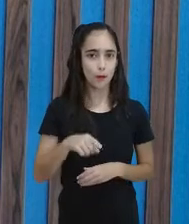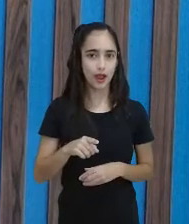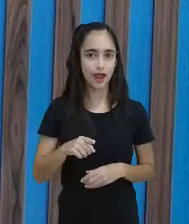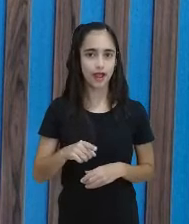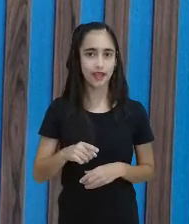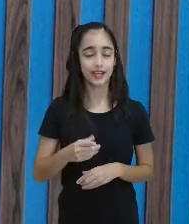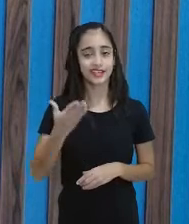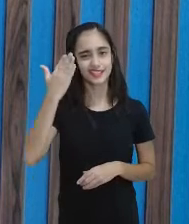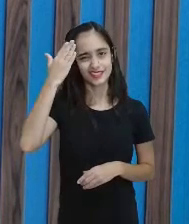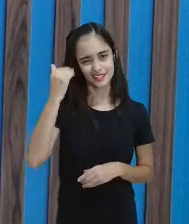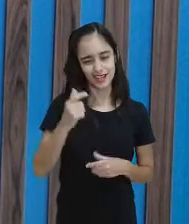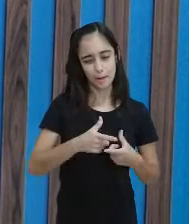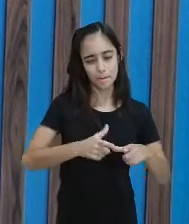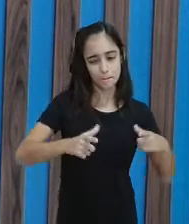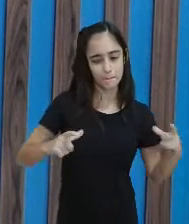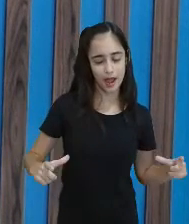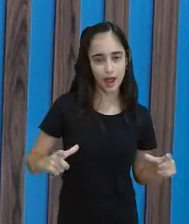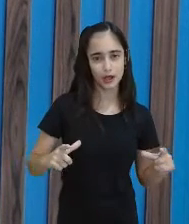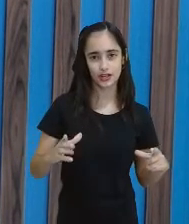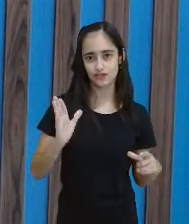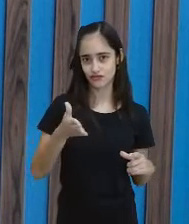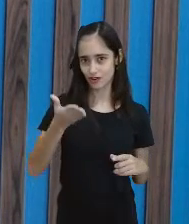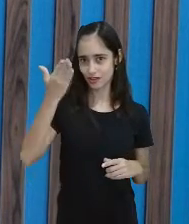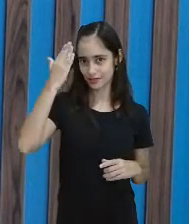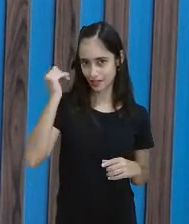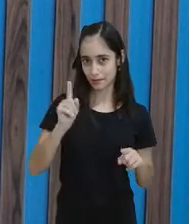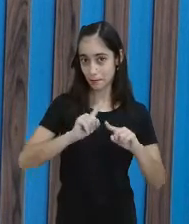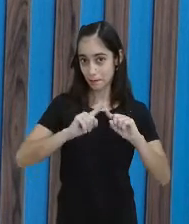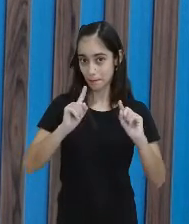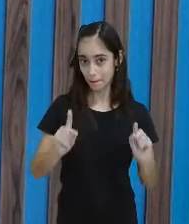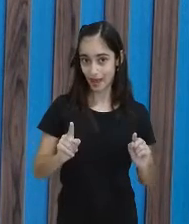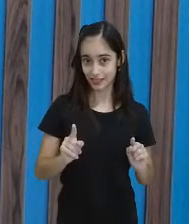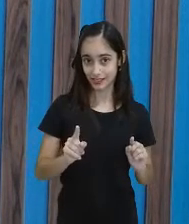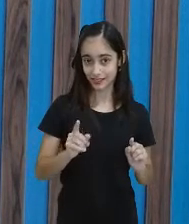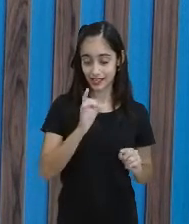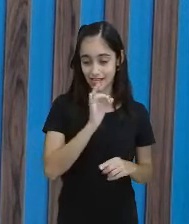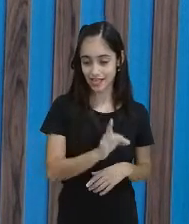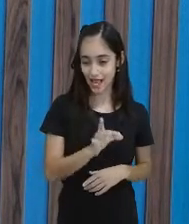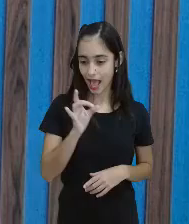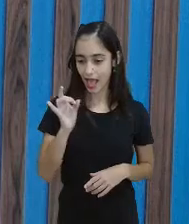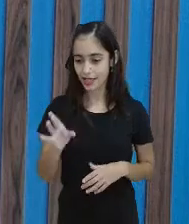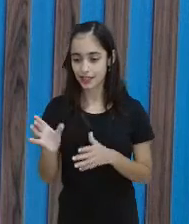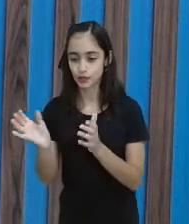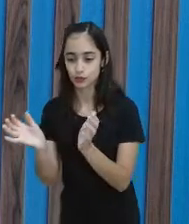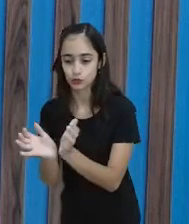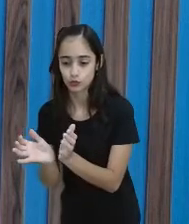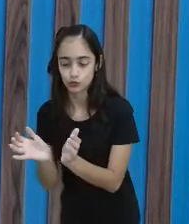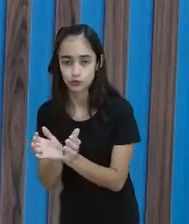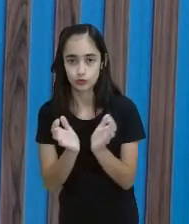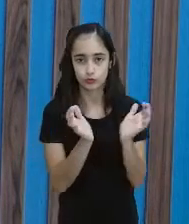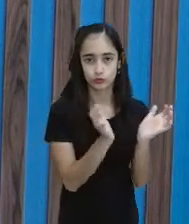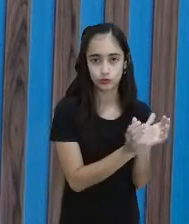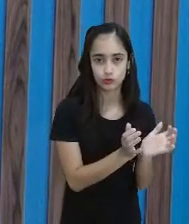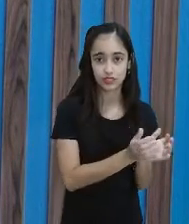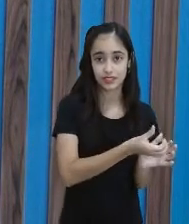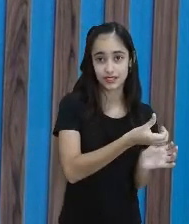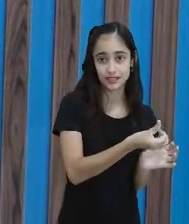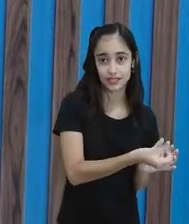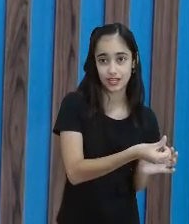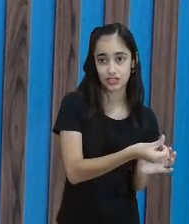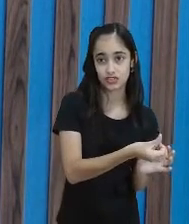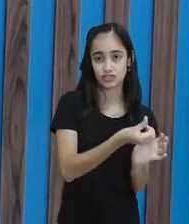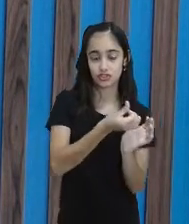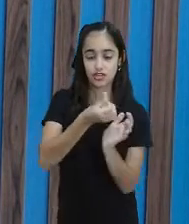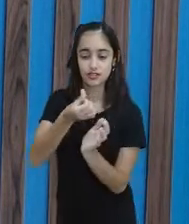cada time é composto por 6 jogadores, né? 6 ficam lá em quadra, 6 de um lado, 6 do outro.